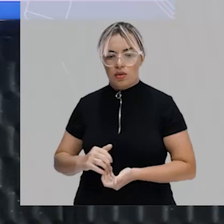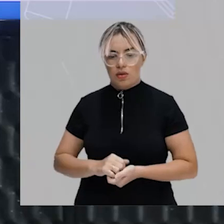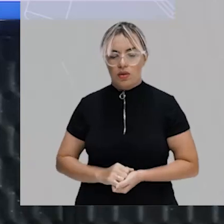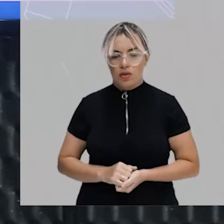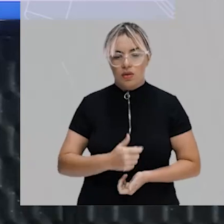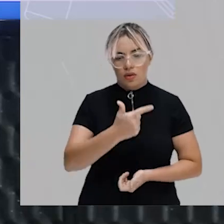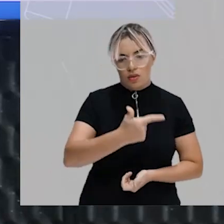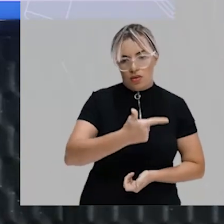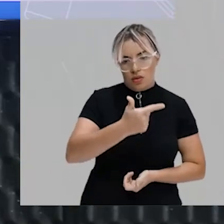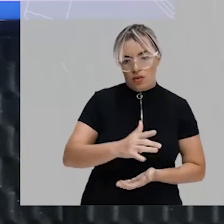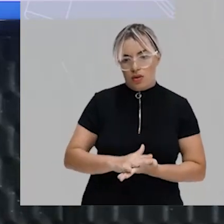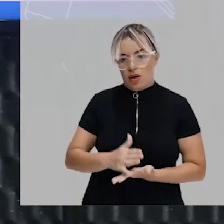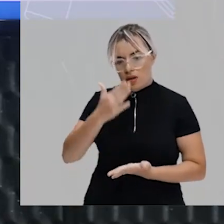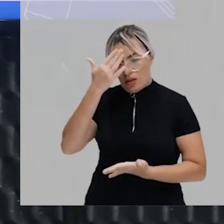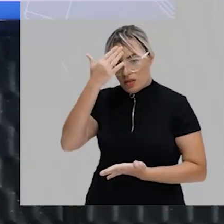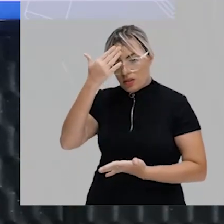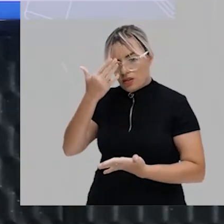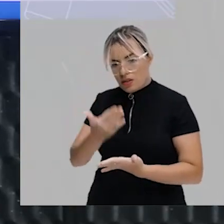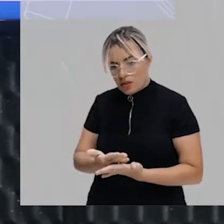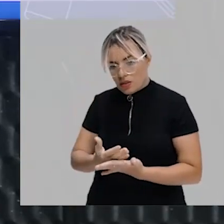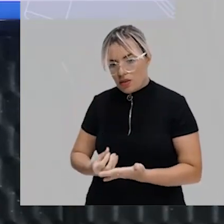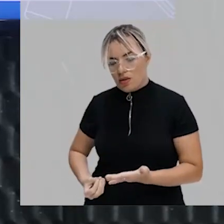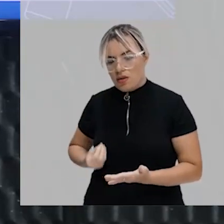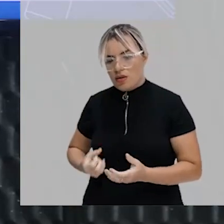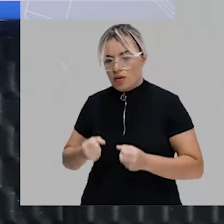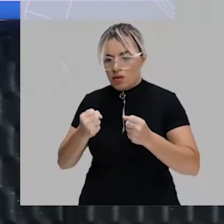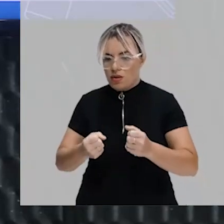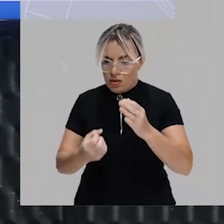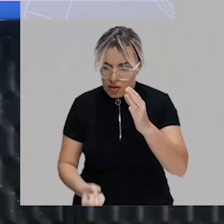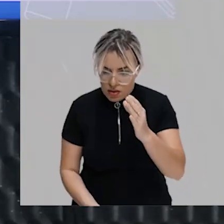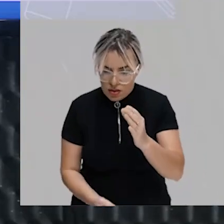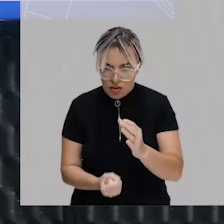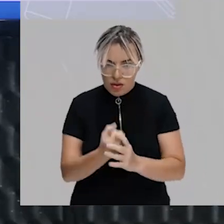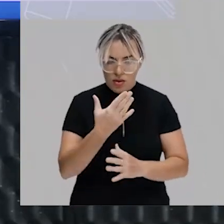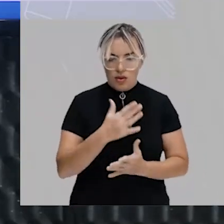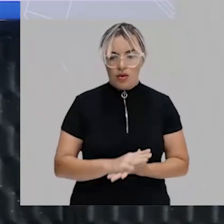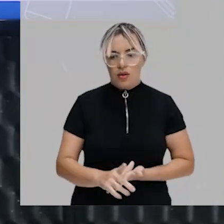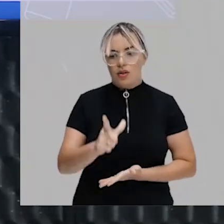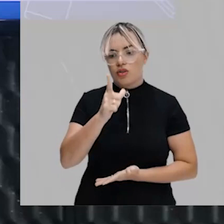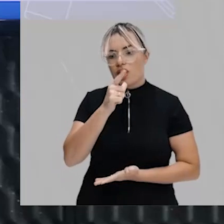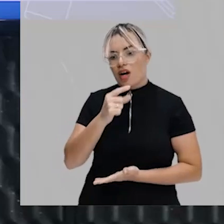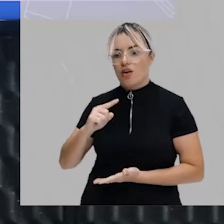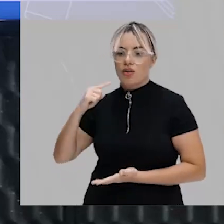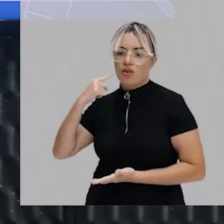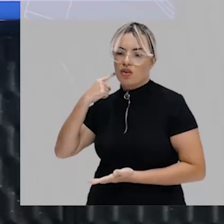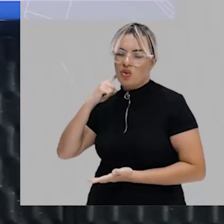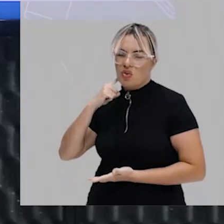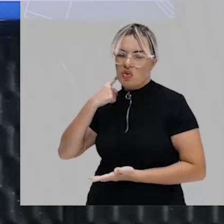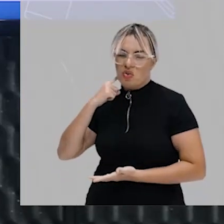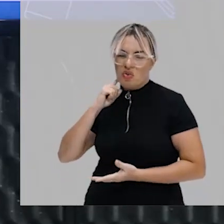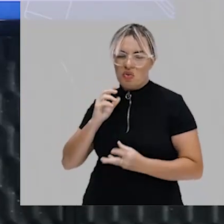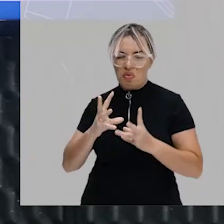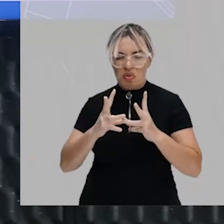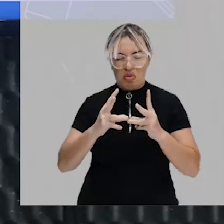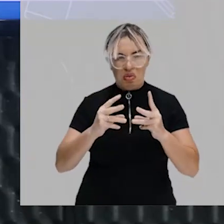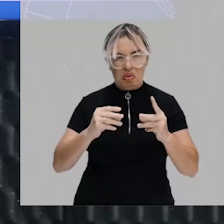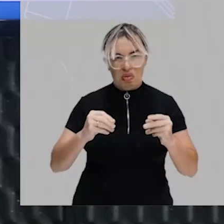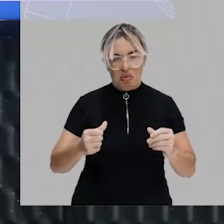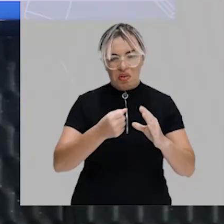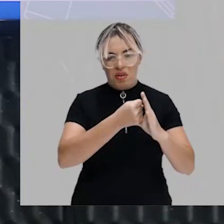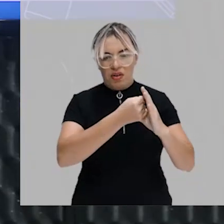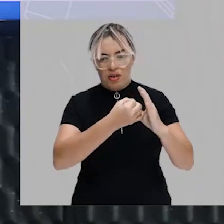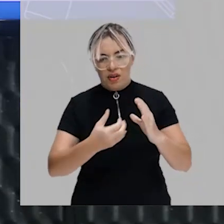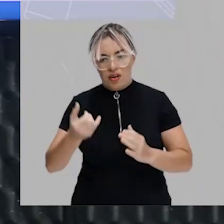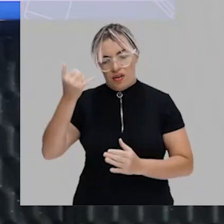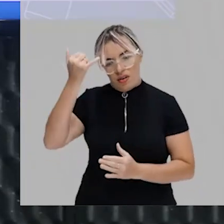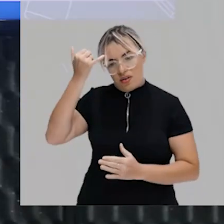a vida poderia surgir a partir de água, lixo, sujeira, outros meios, caracteriza a